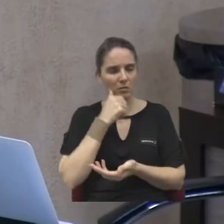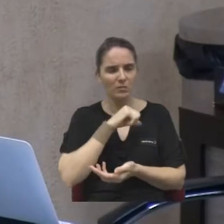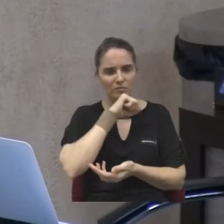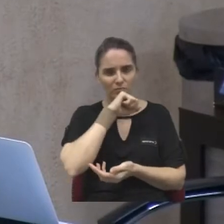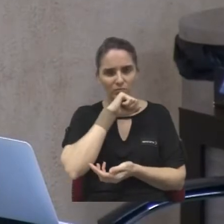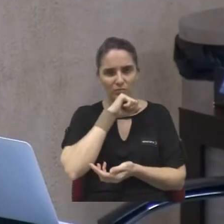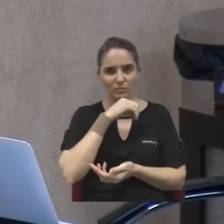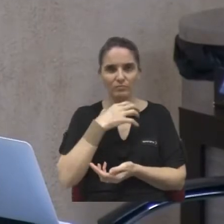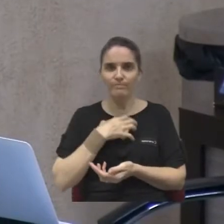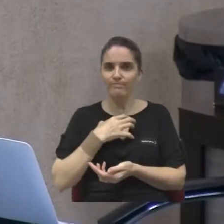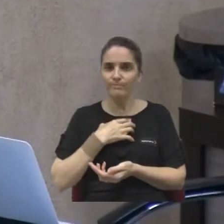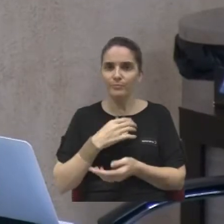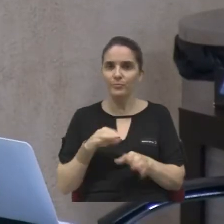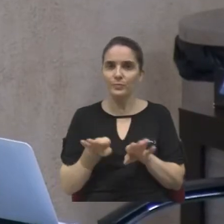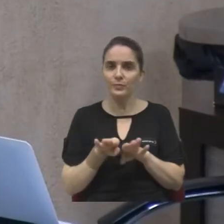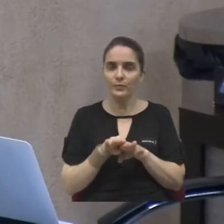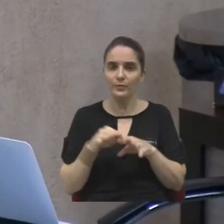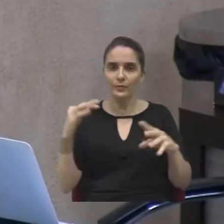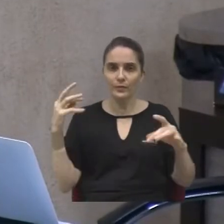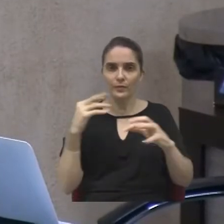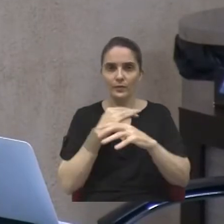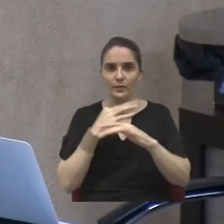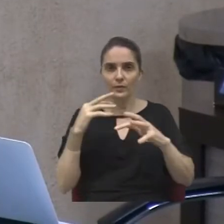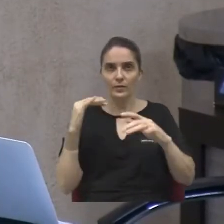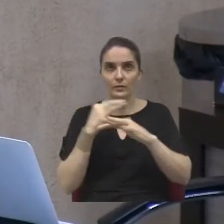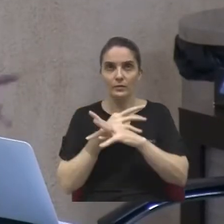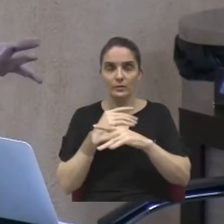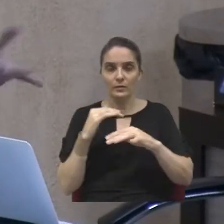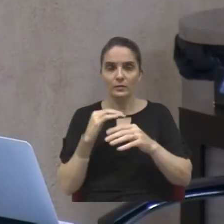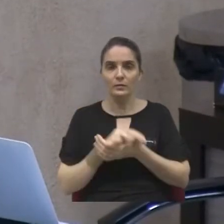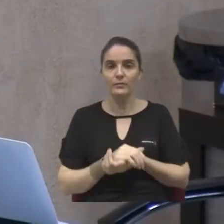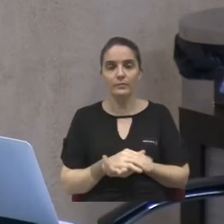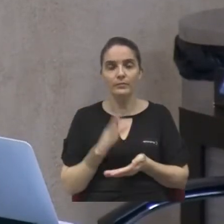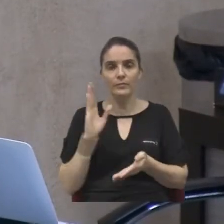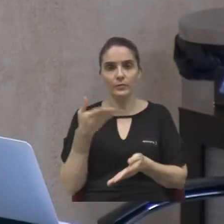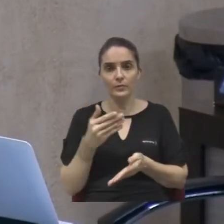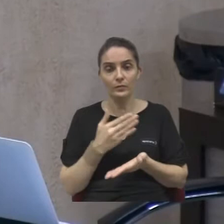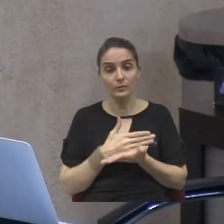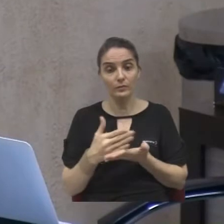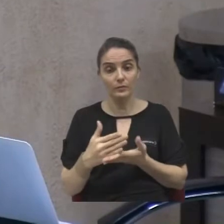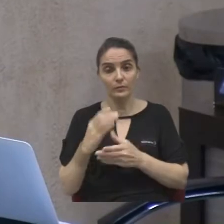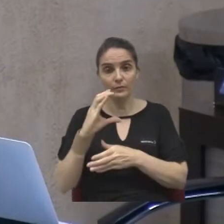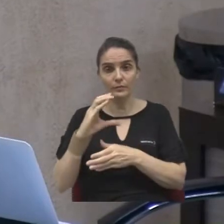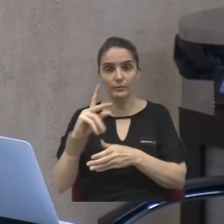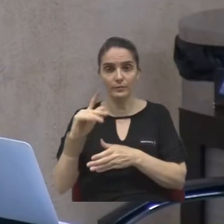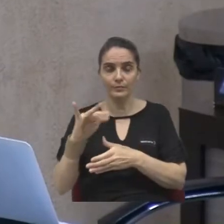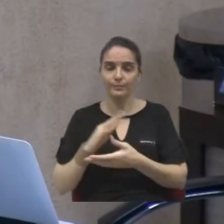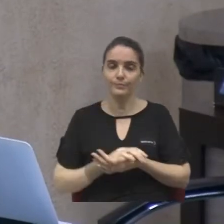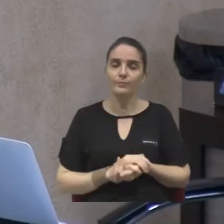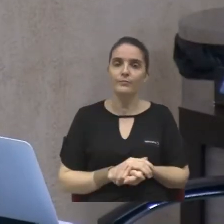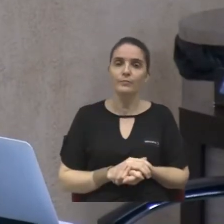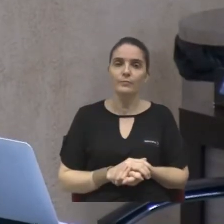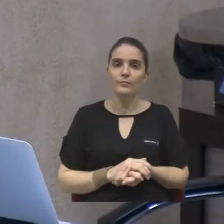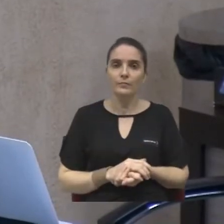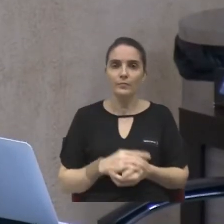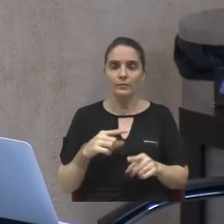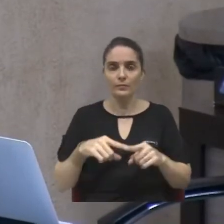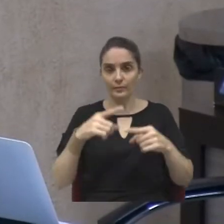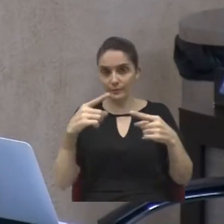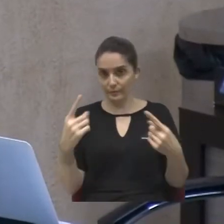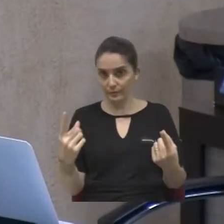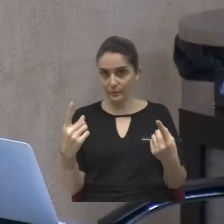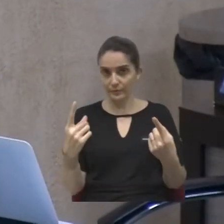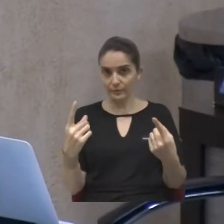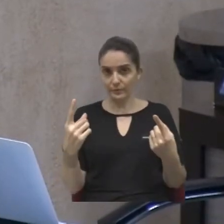da mobilidade urbana, haja vista que temos até uma CPI, ou duas, ou sabe-se lá quantas na casa. Mas essa questão